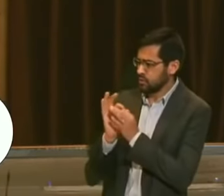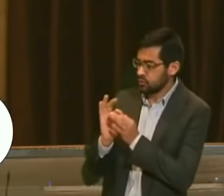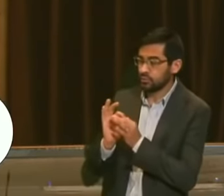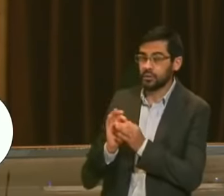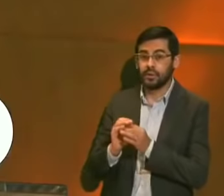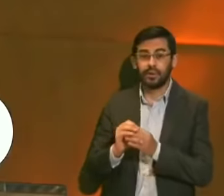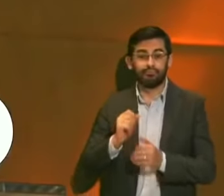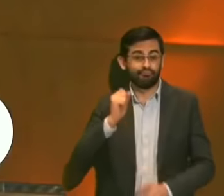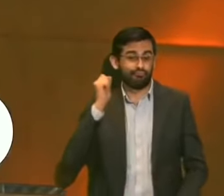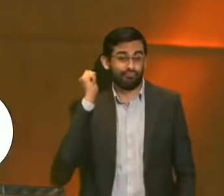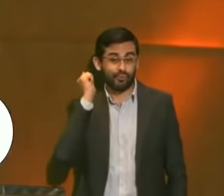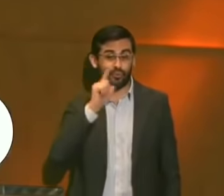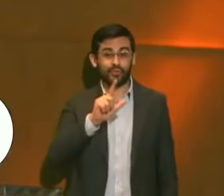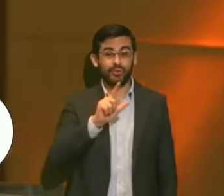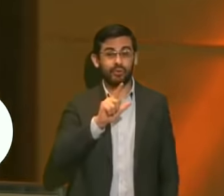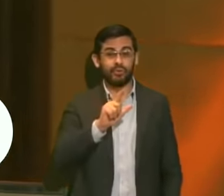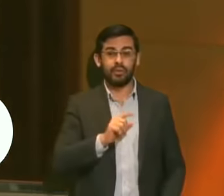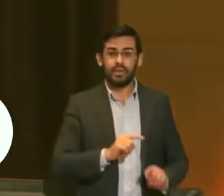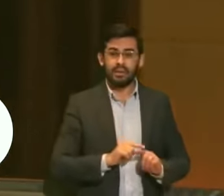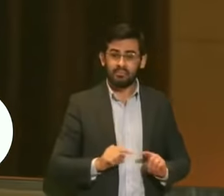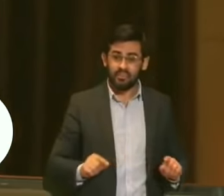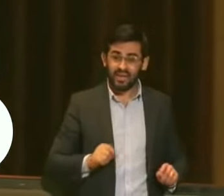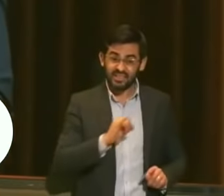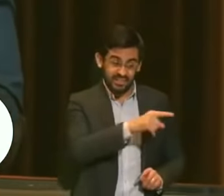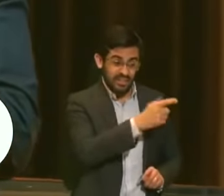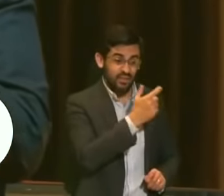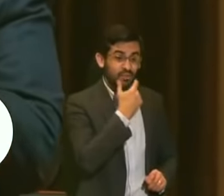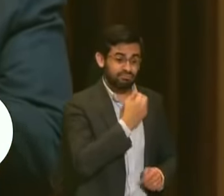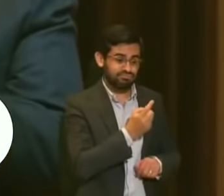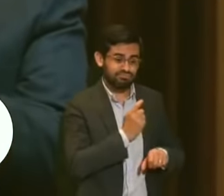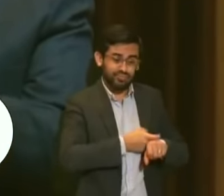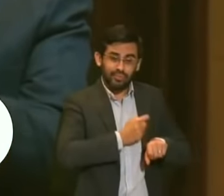você ganhou o seu irmão. Mas se endurecer o coração,